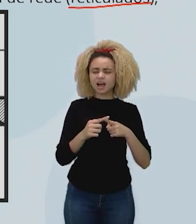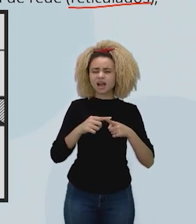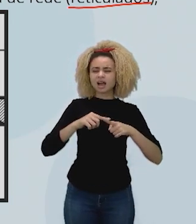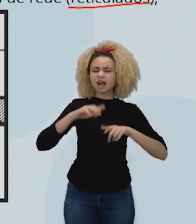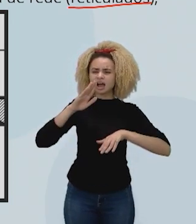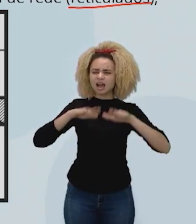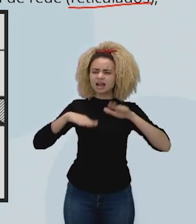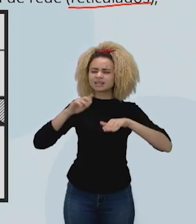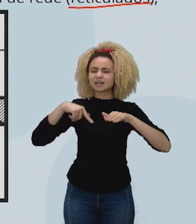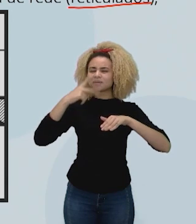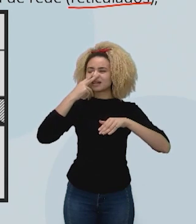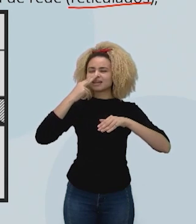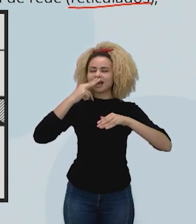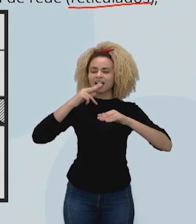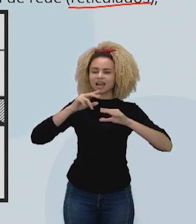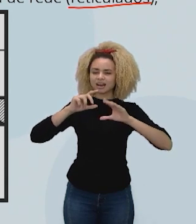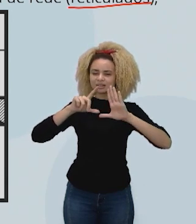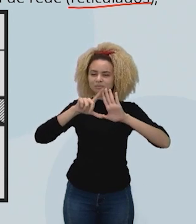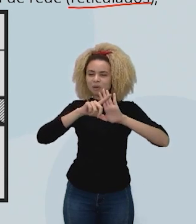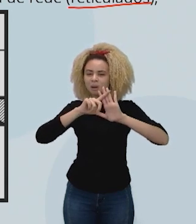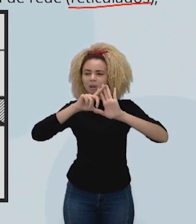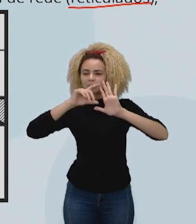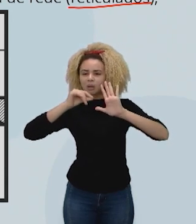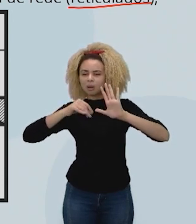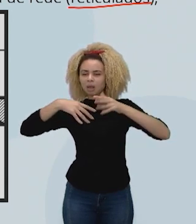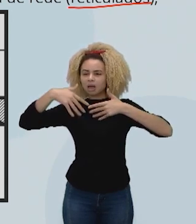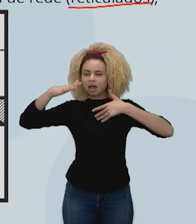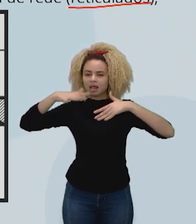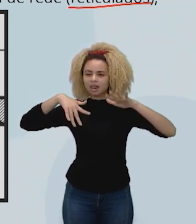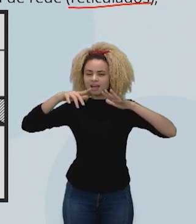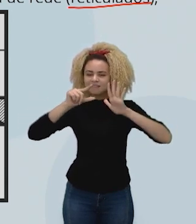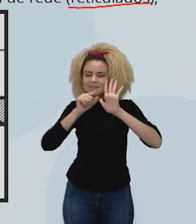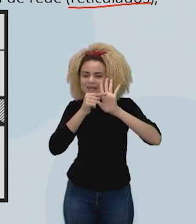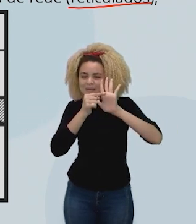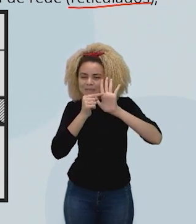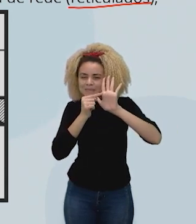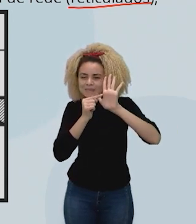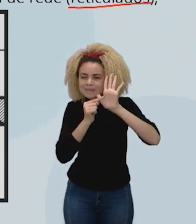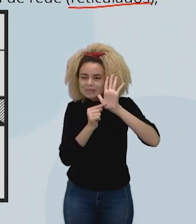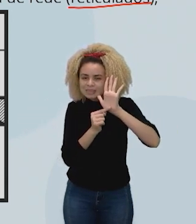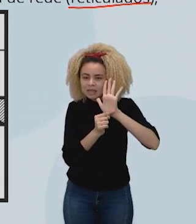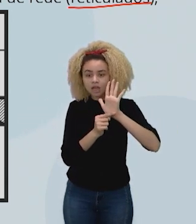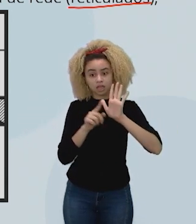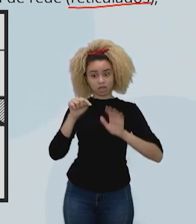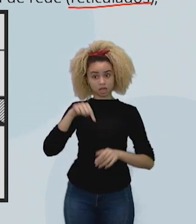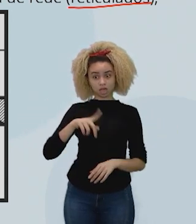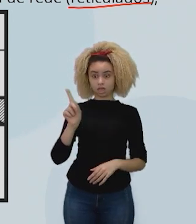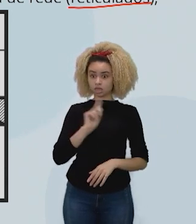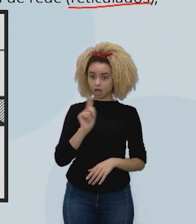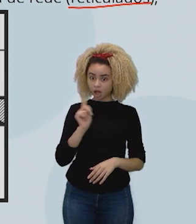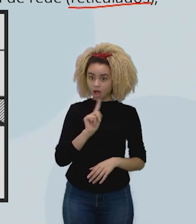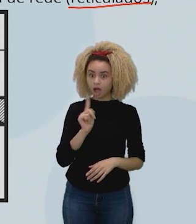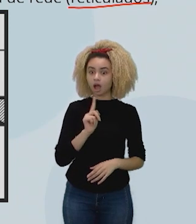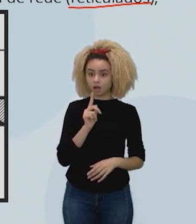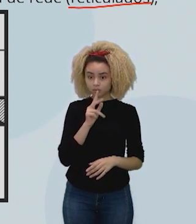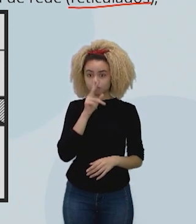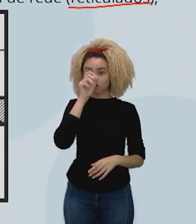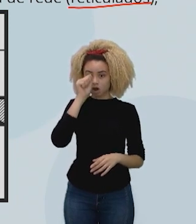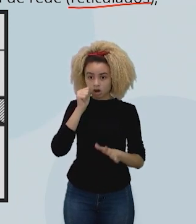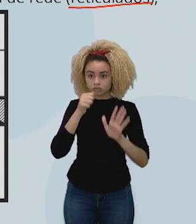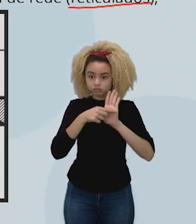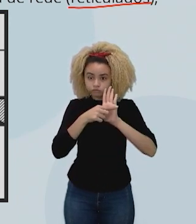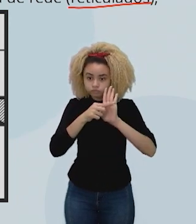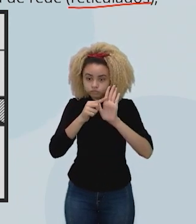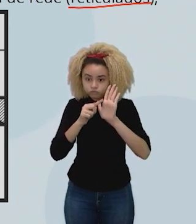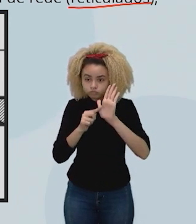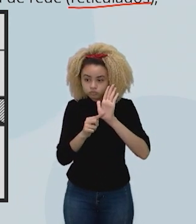meio solta, né, mais descontraída, mais fininho. Aqui não. Além do reforço, né, no próprio desenho,